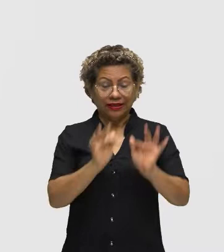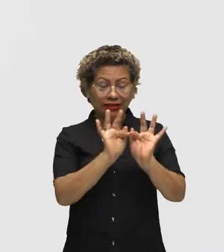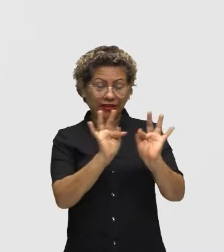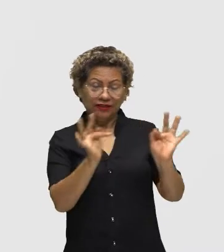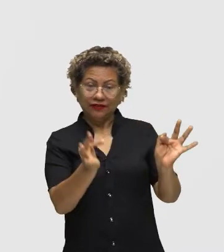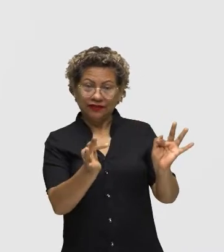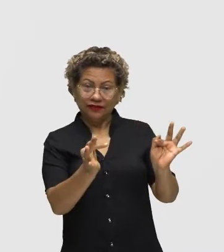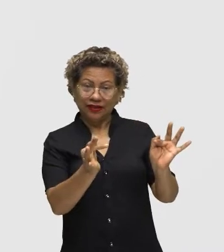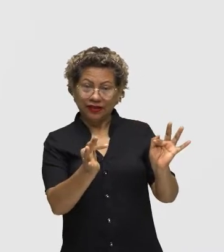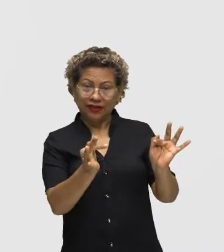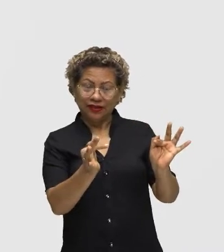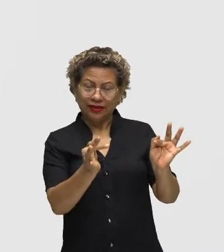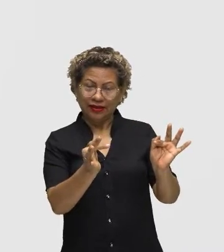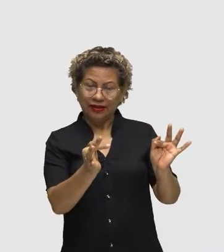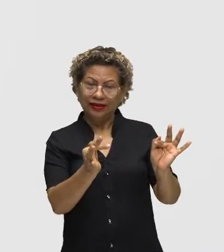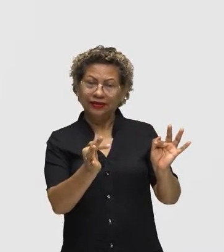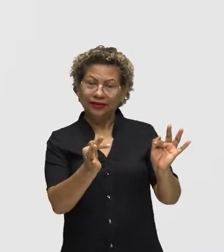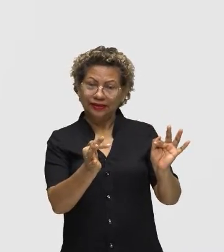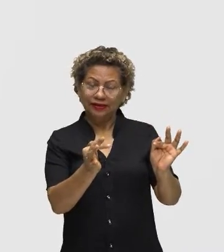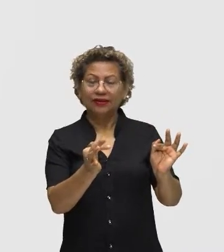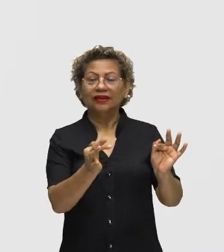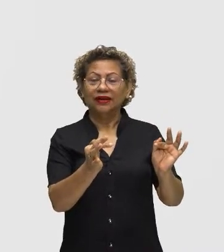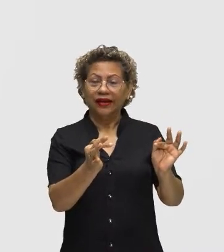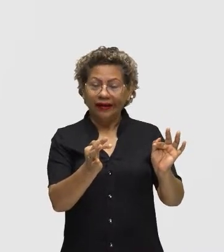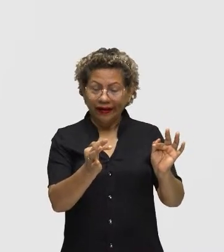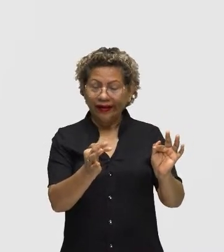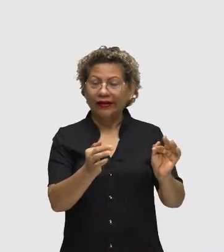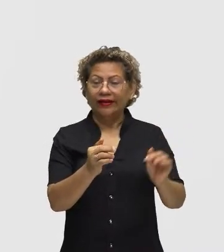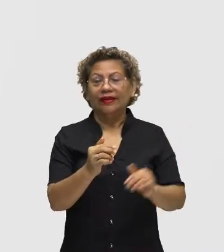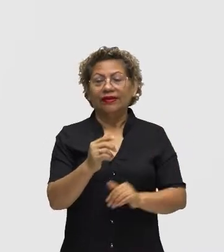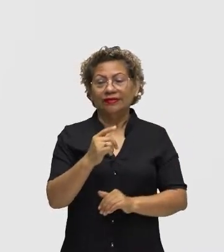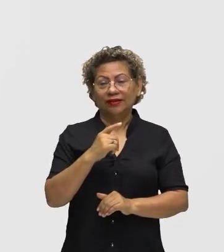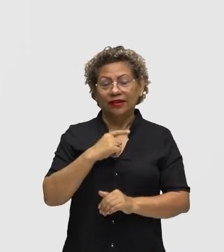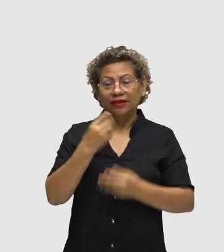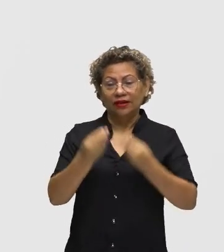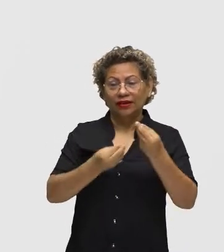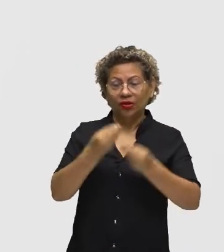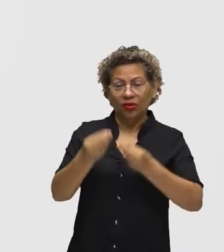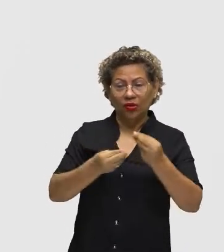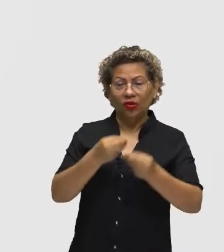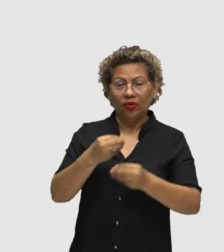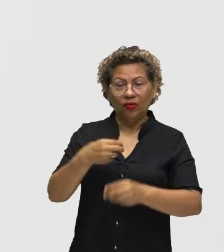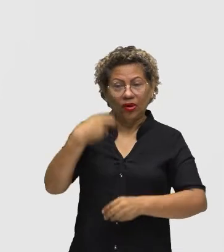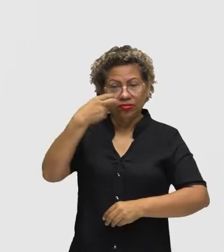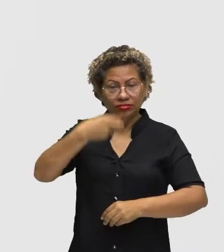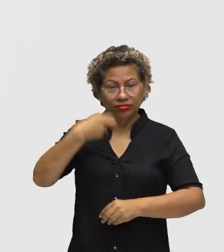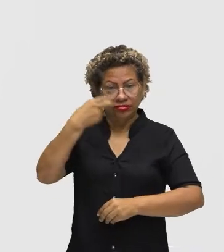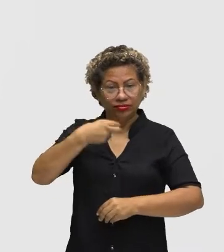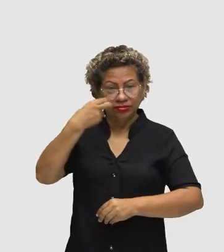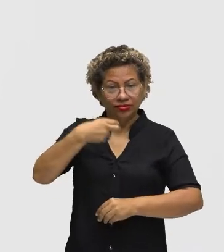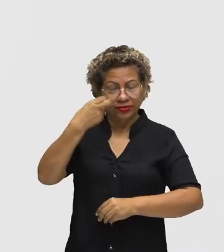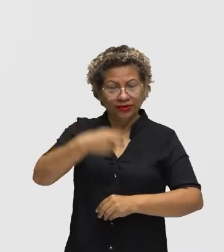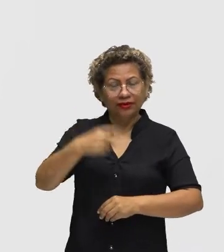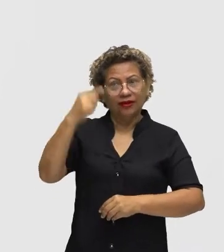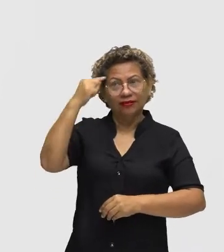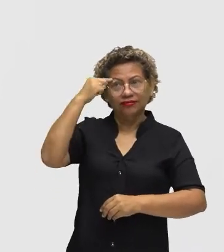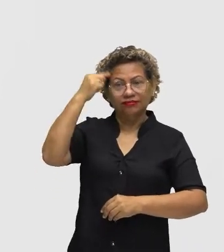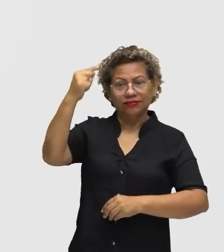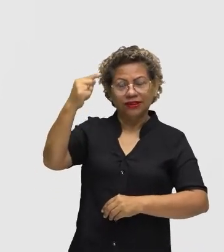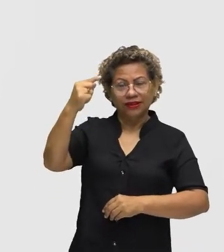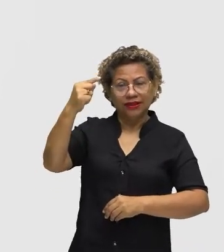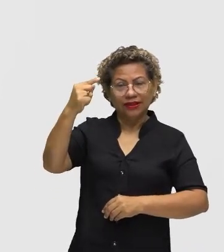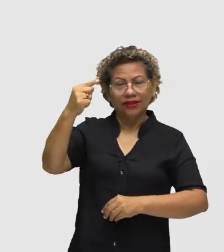fazem parte da tradição oral da sabedoria popular e sintetizam, olha só, ideias sobre